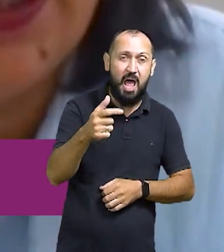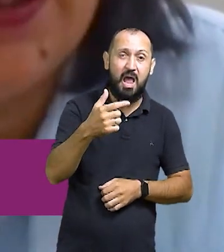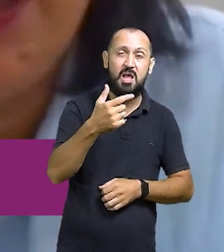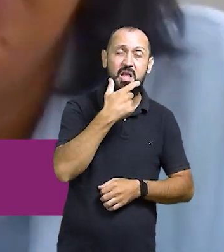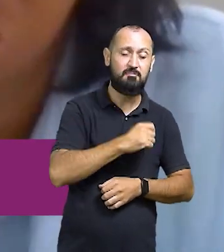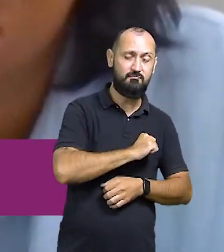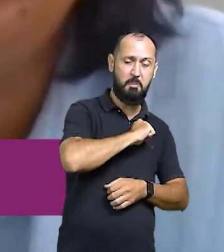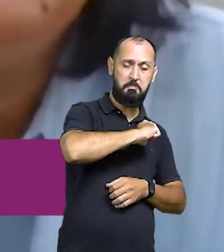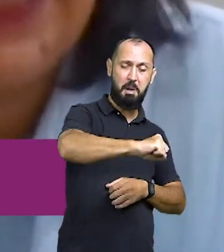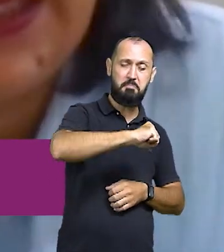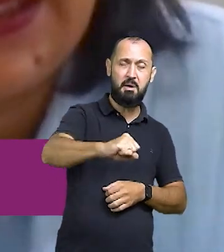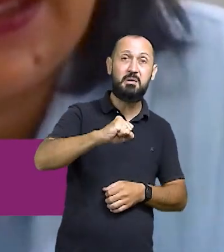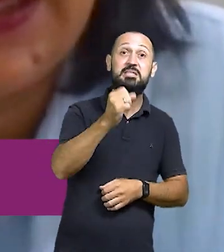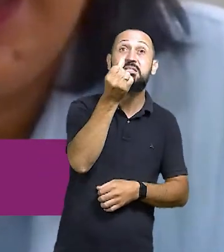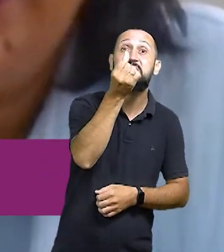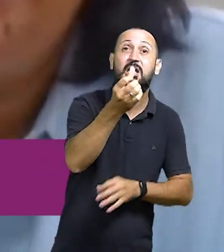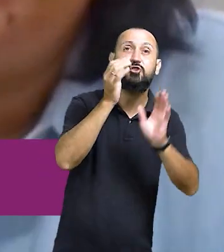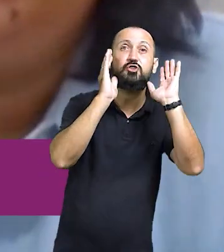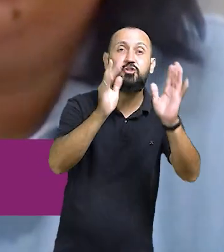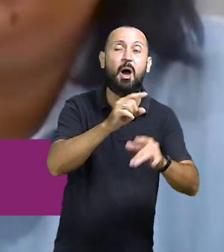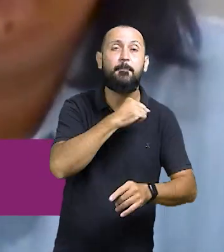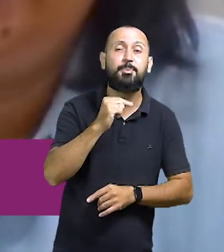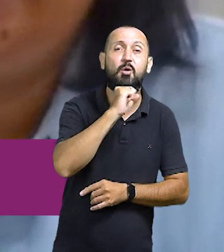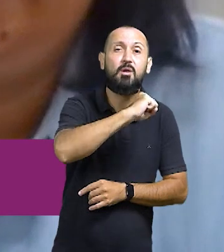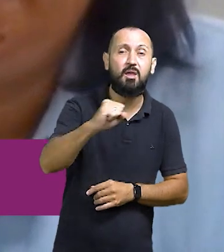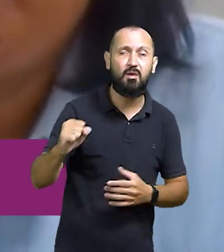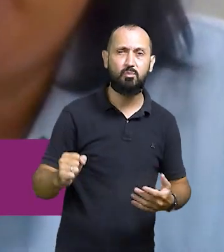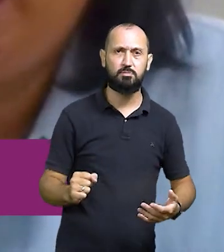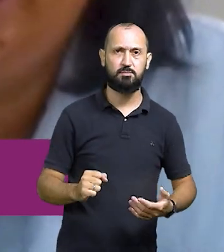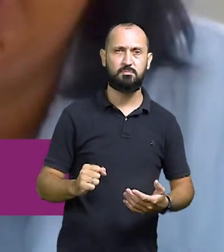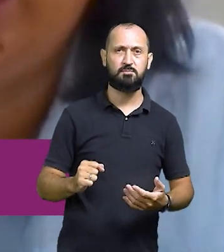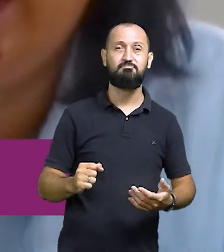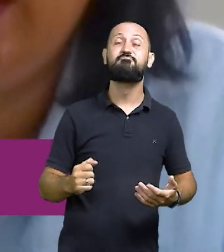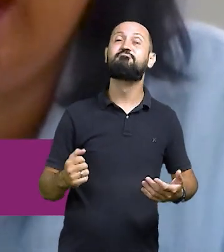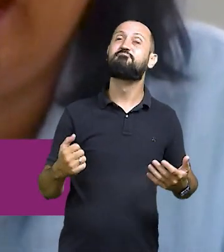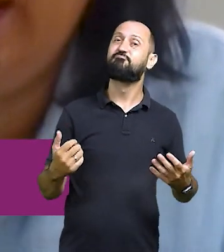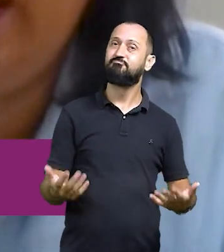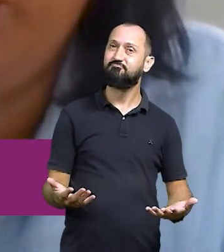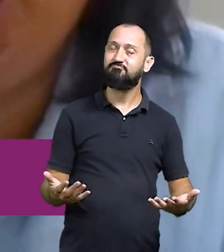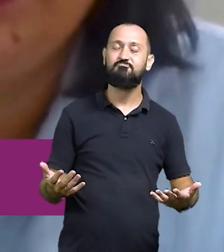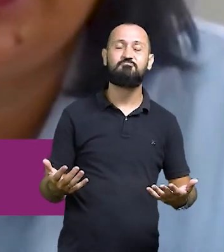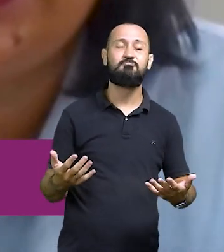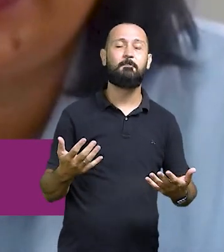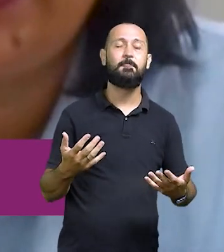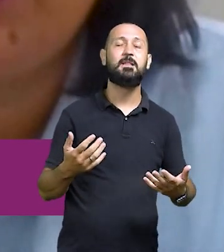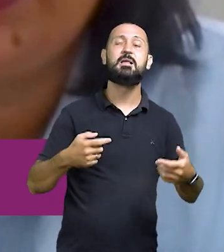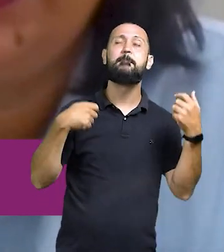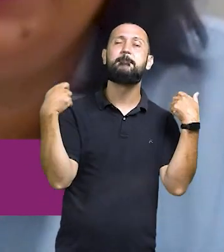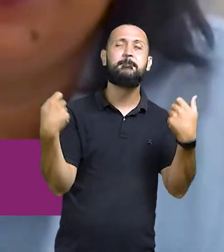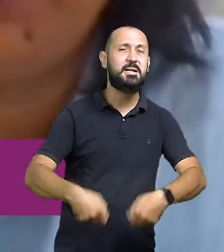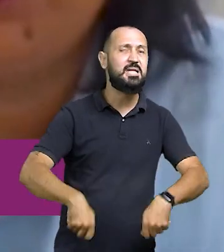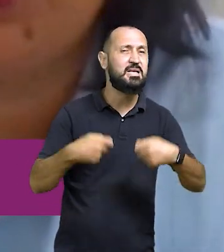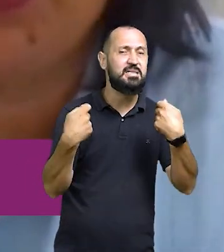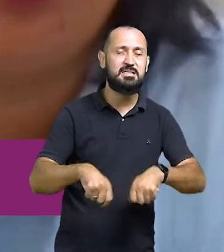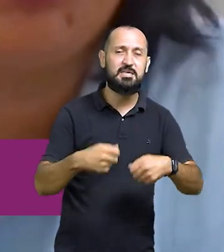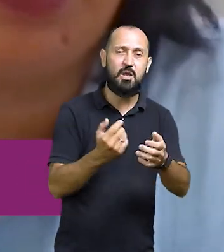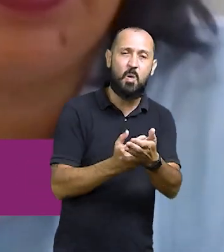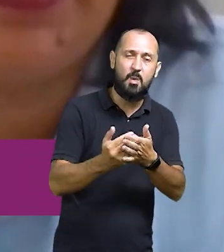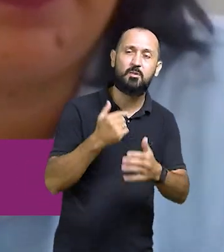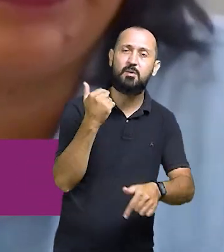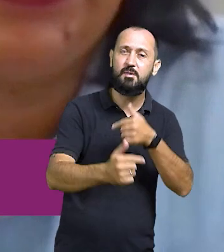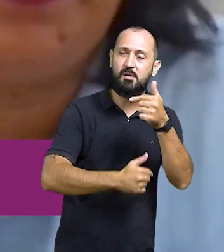educadas para serem assim, elas podem ser educadas para promover uma educação para a igualdade, elas podem promover valores, uma cultura de paz, elas podem